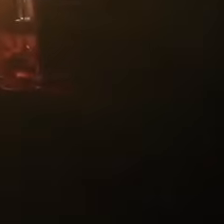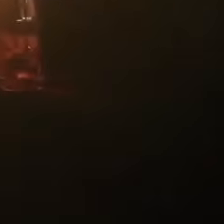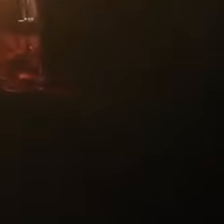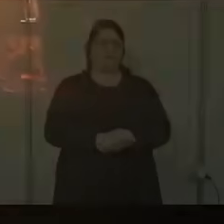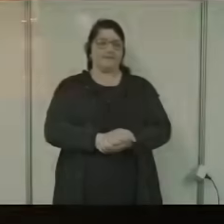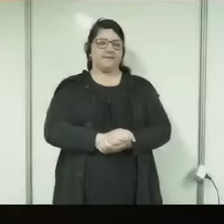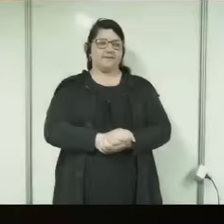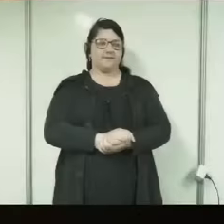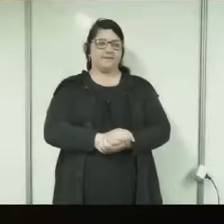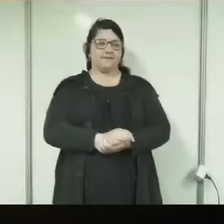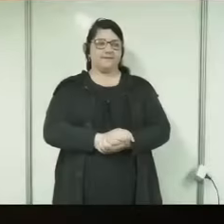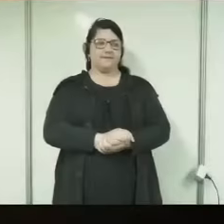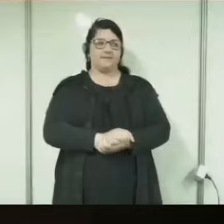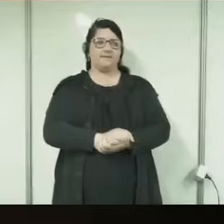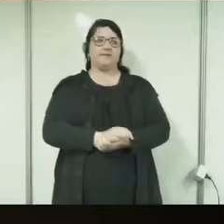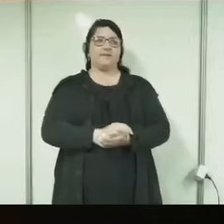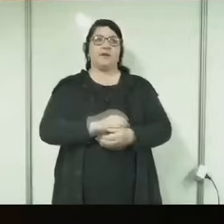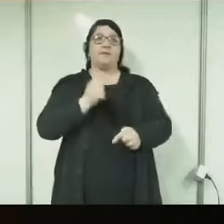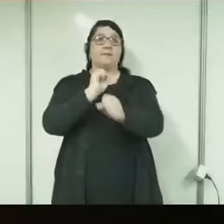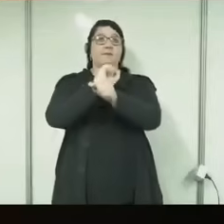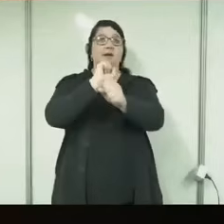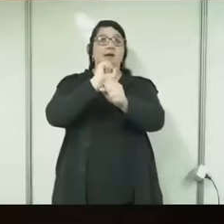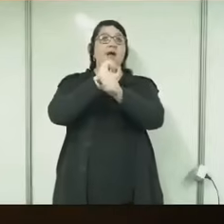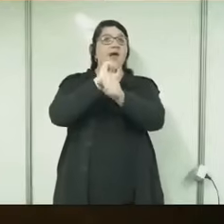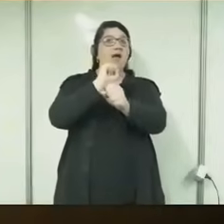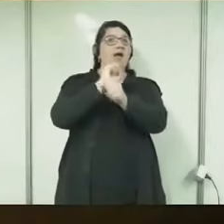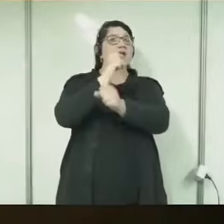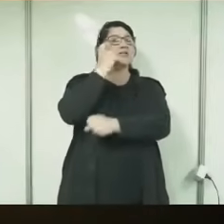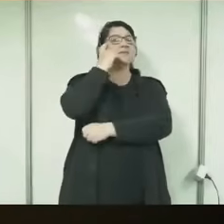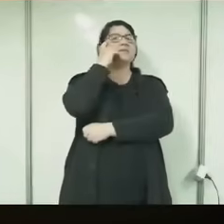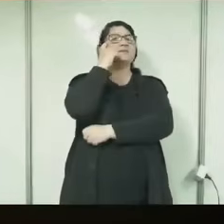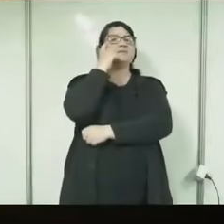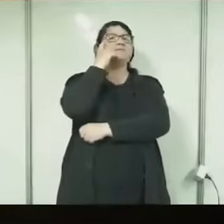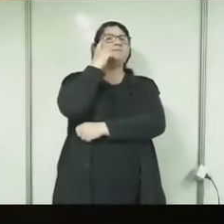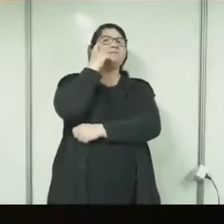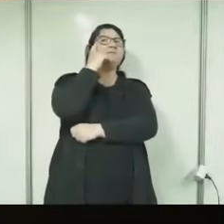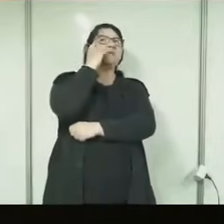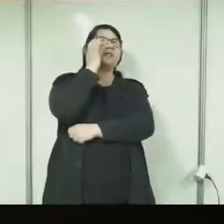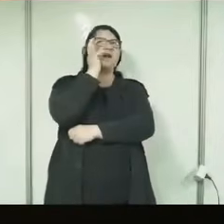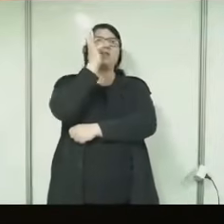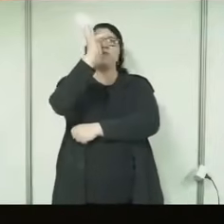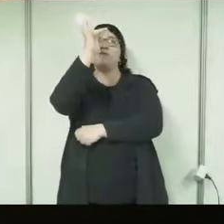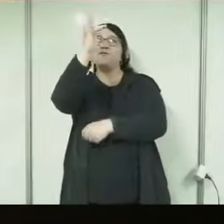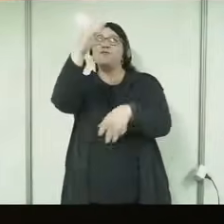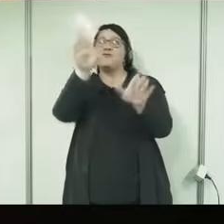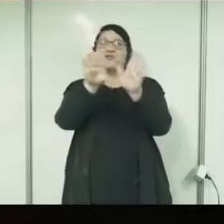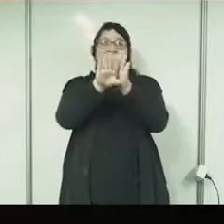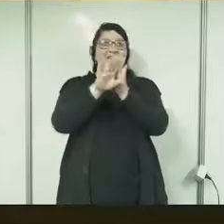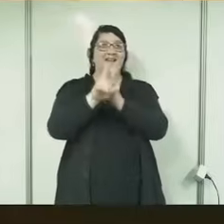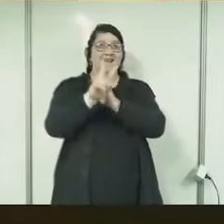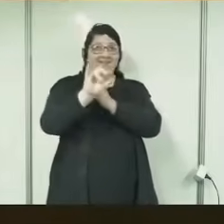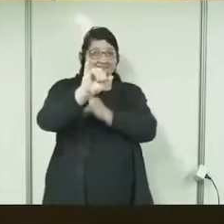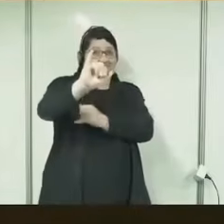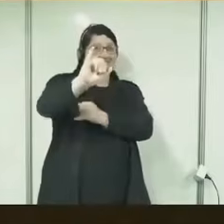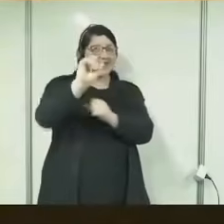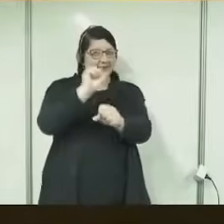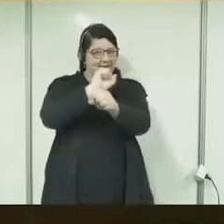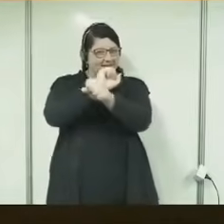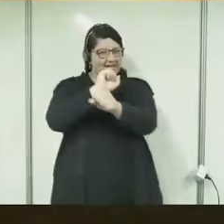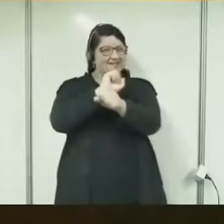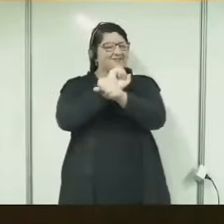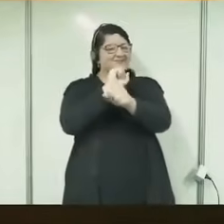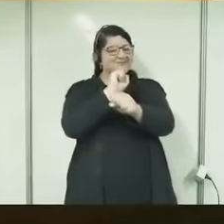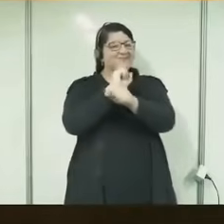Pare, pense, olhe que esse dia já vem.